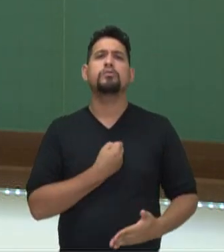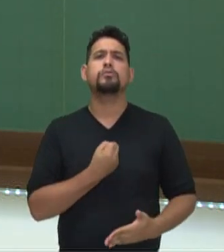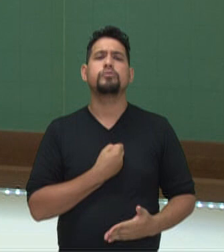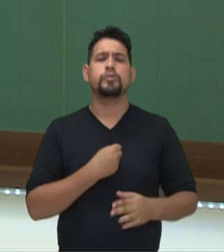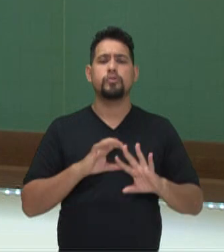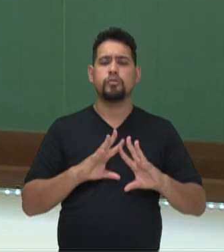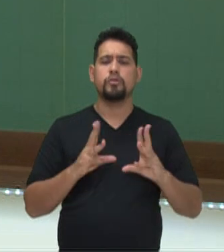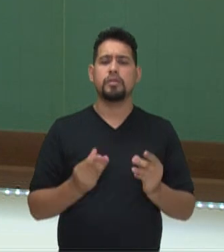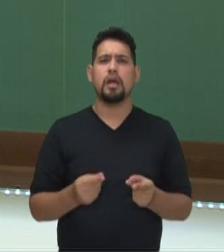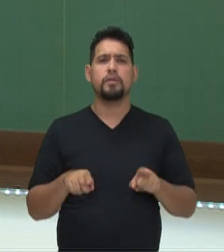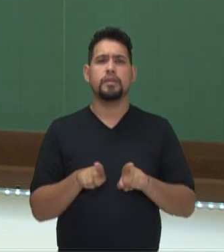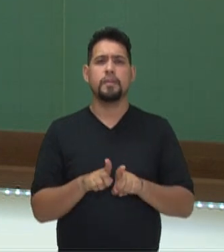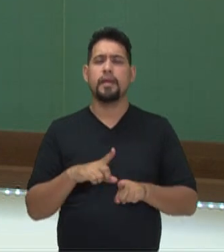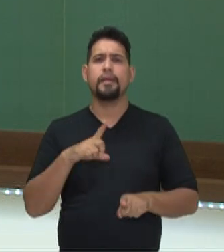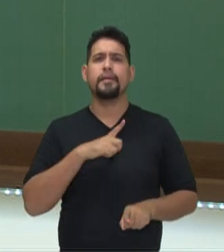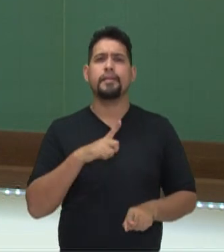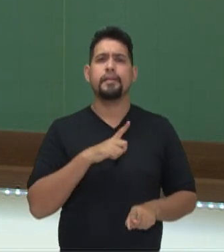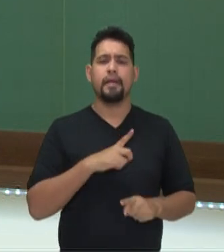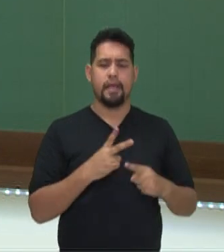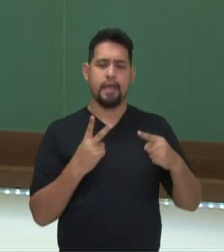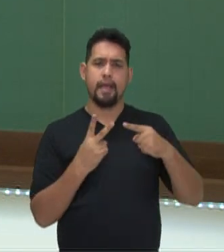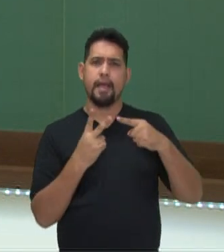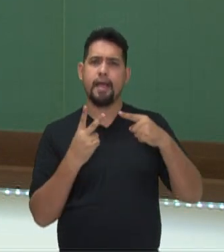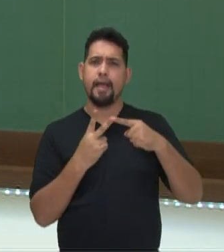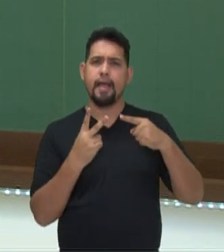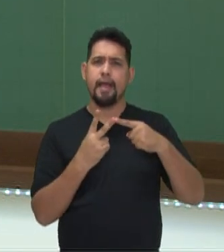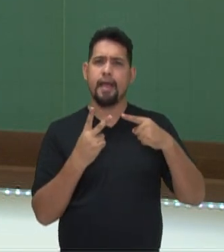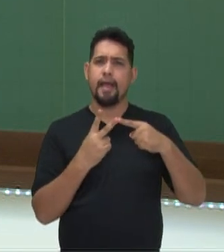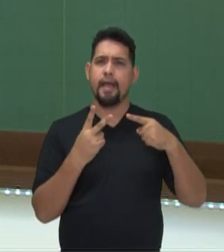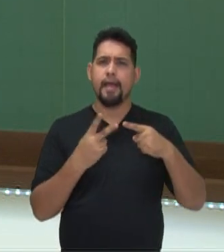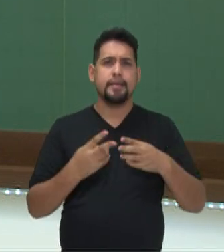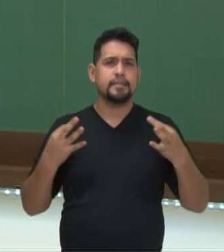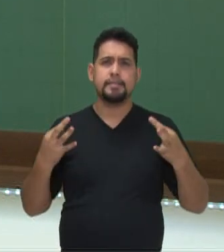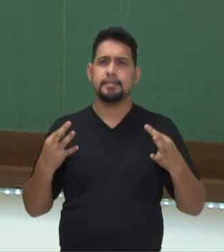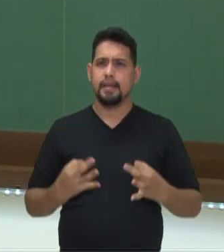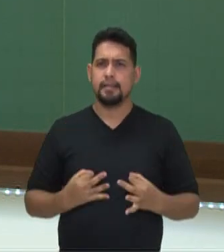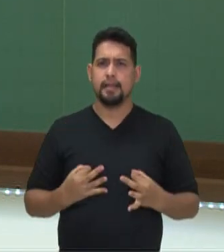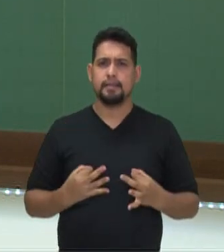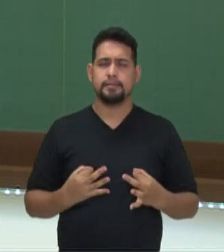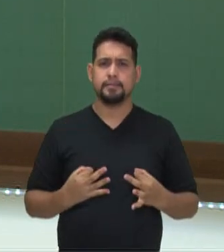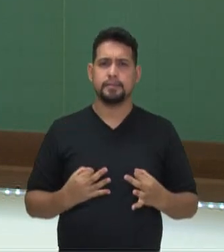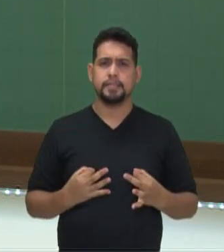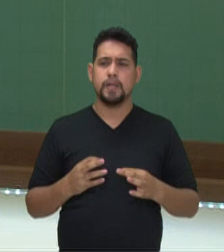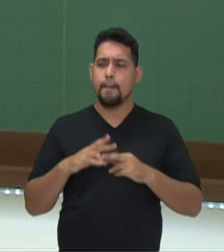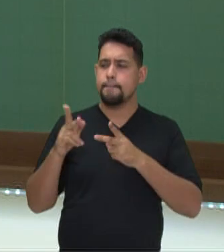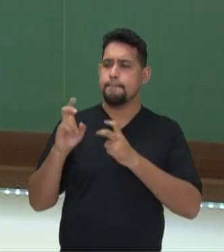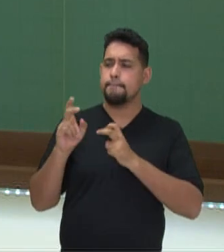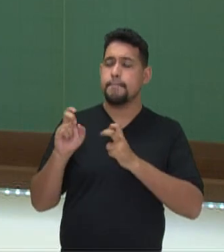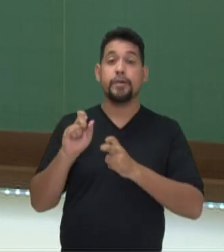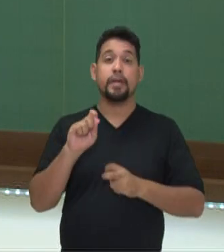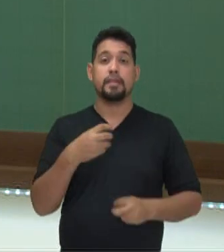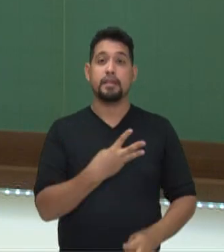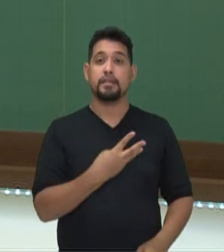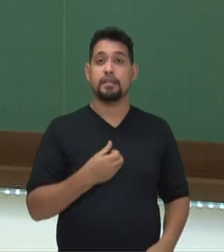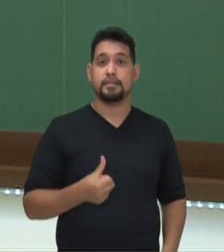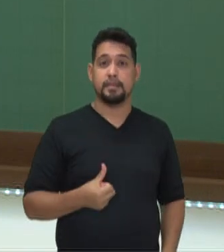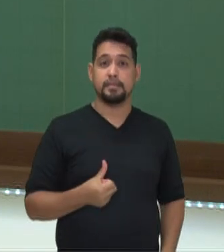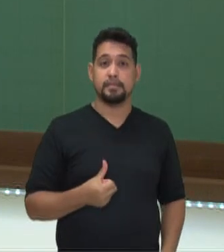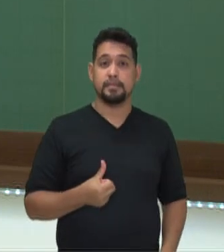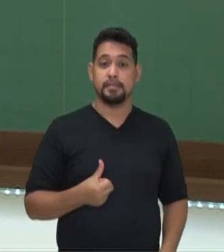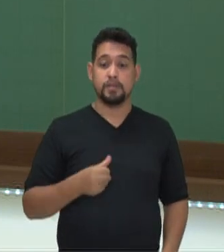inteiros a seguir possui raiz quadrada exata. Então verifique,